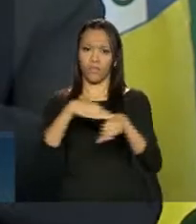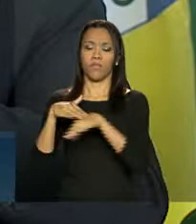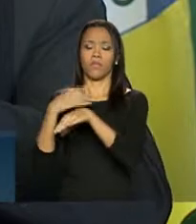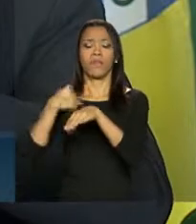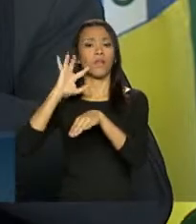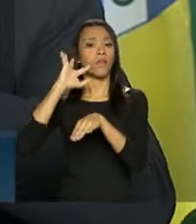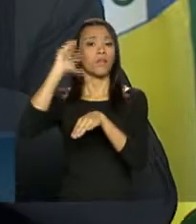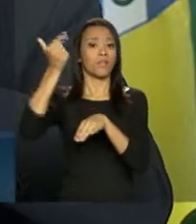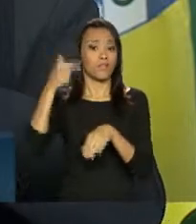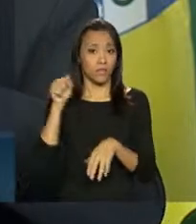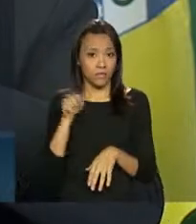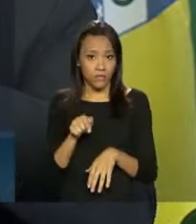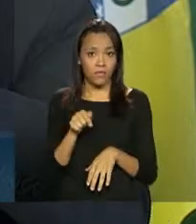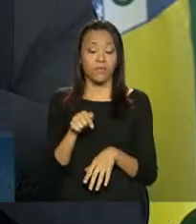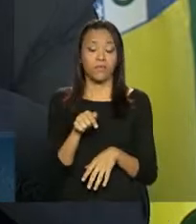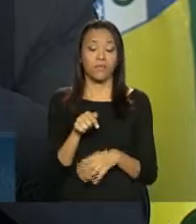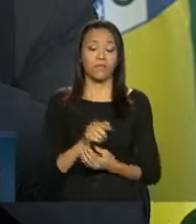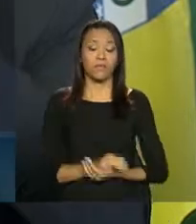condições de